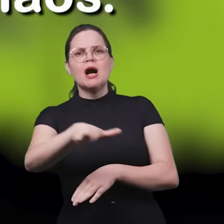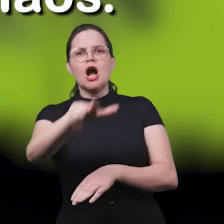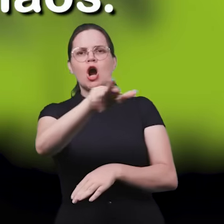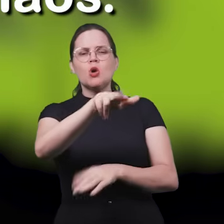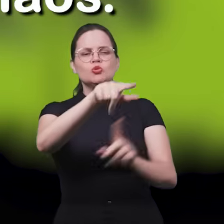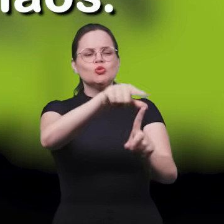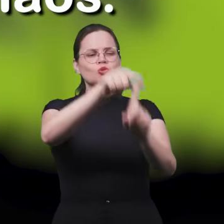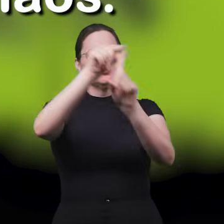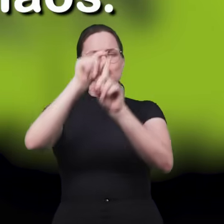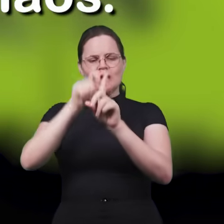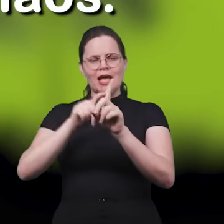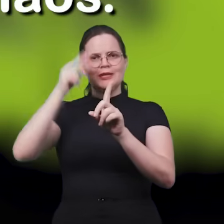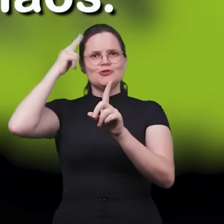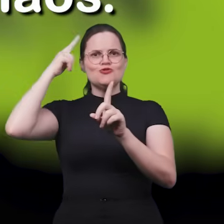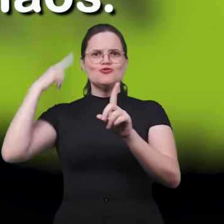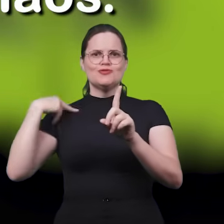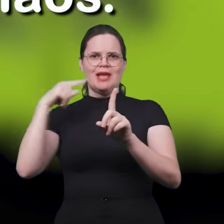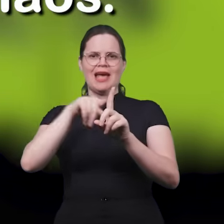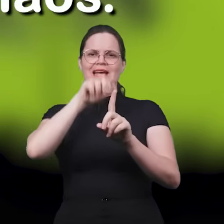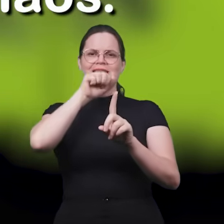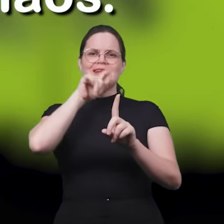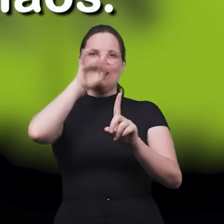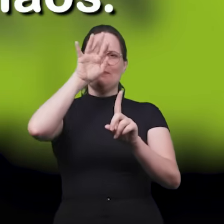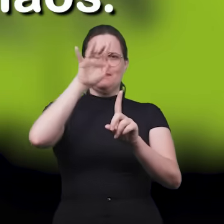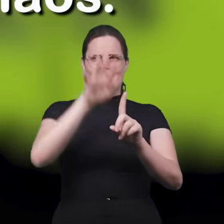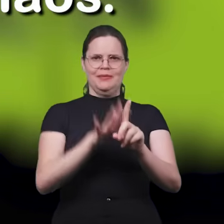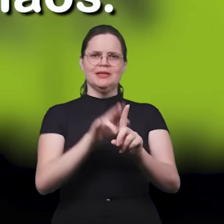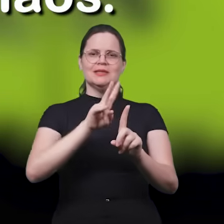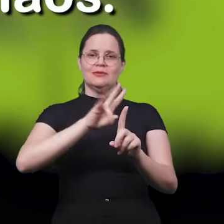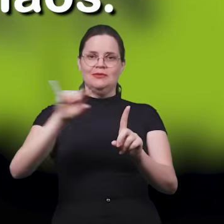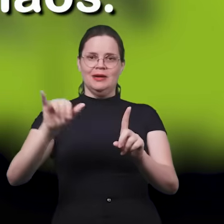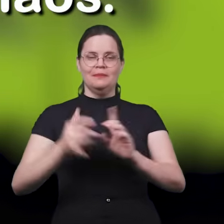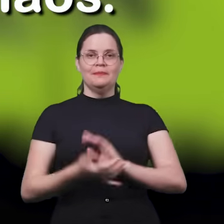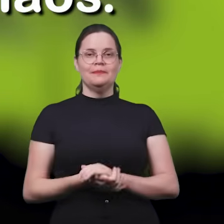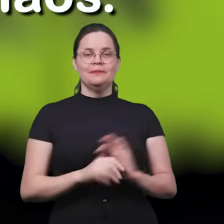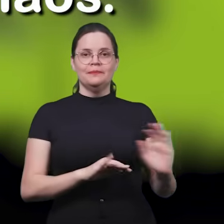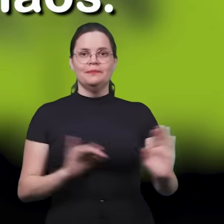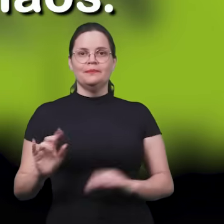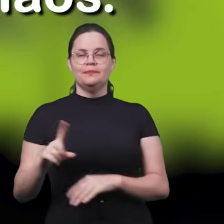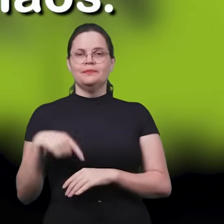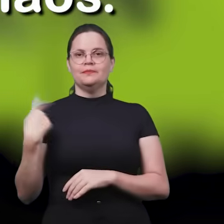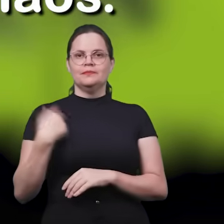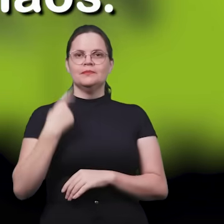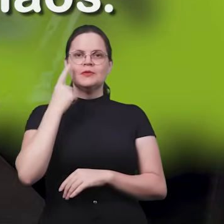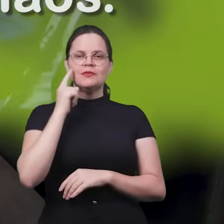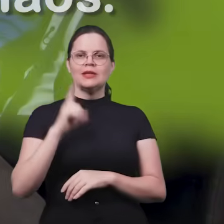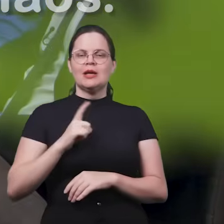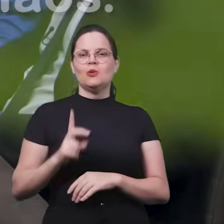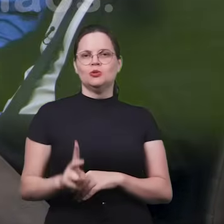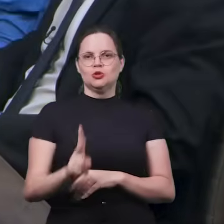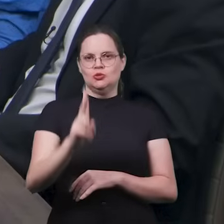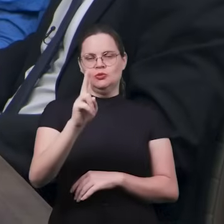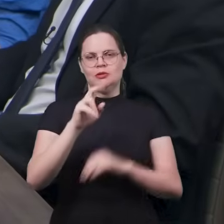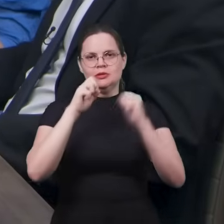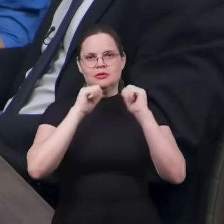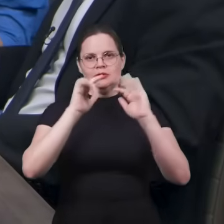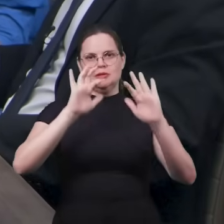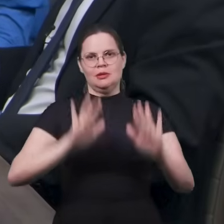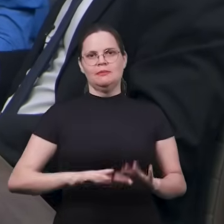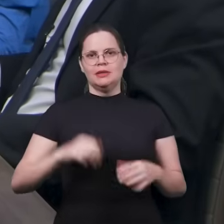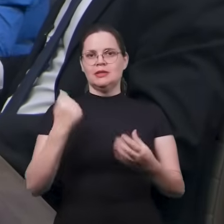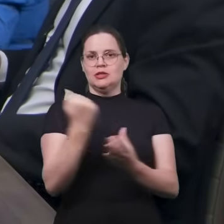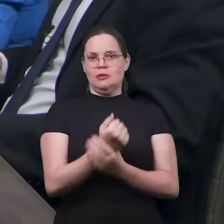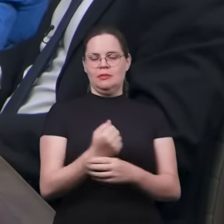sobre o alto da cabeça do que foi separado de seus irmãos. Então aqui nós temos uma continuidade da bênção